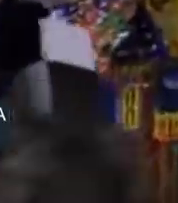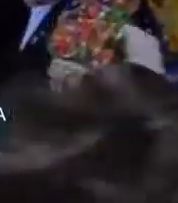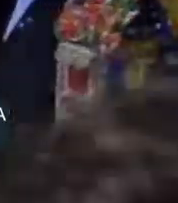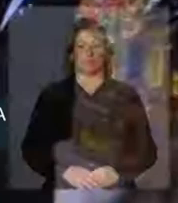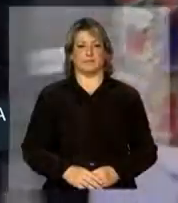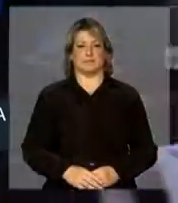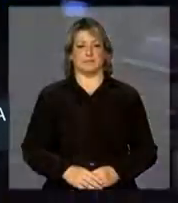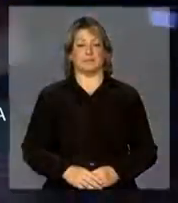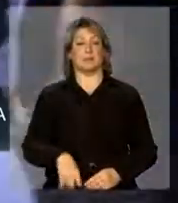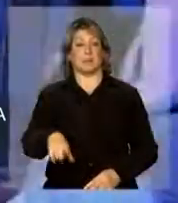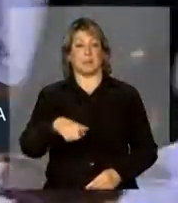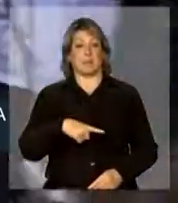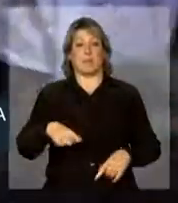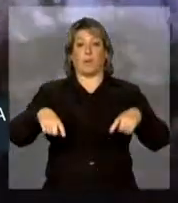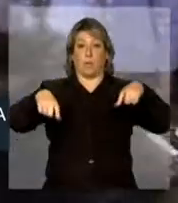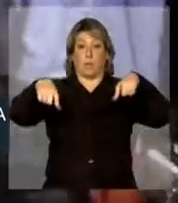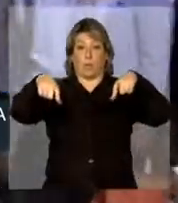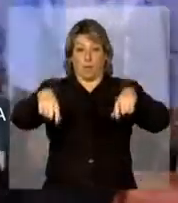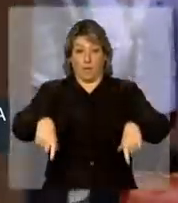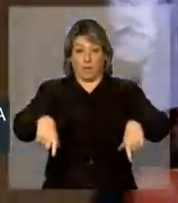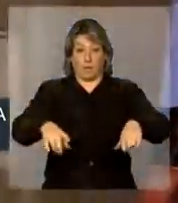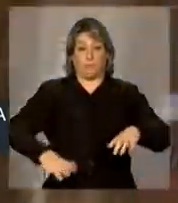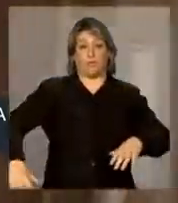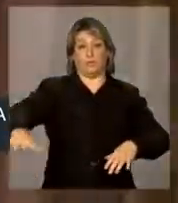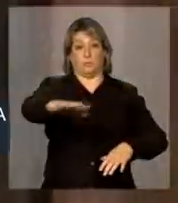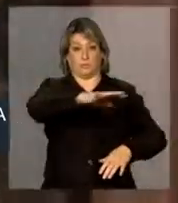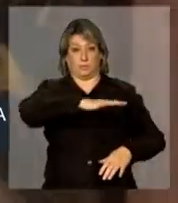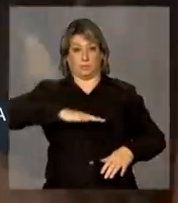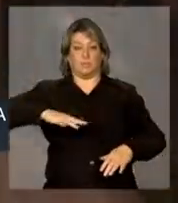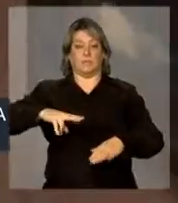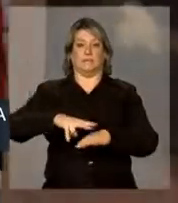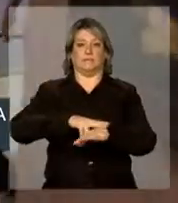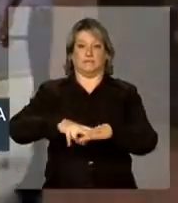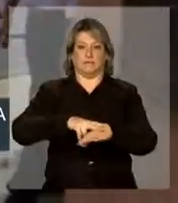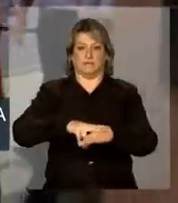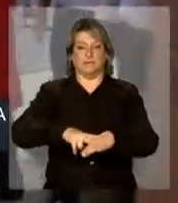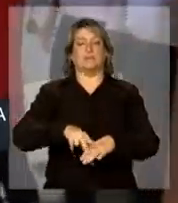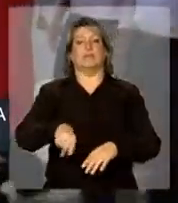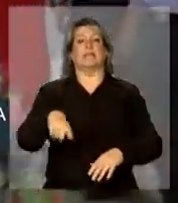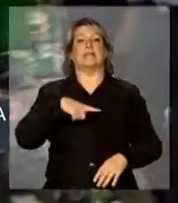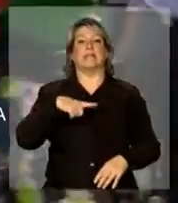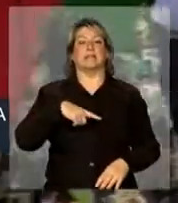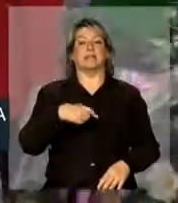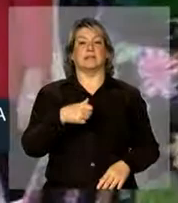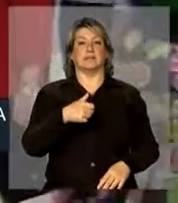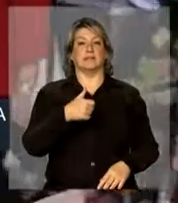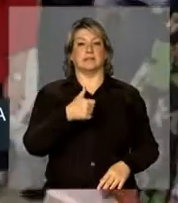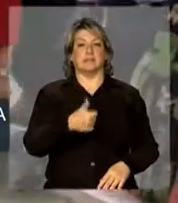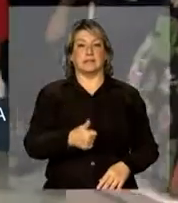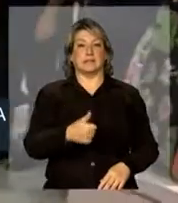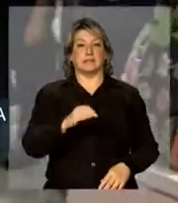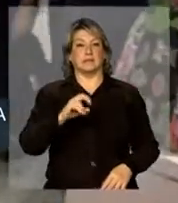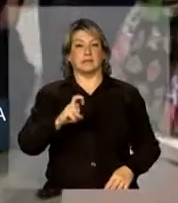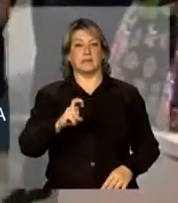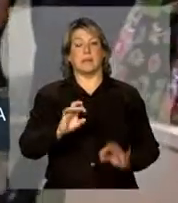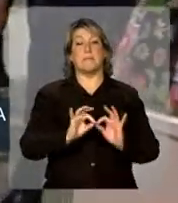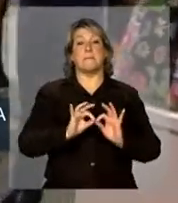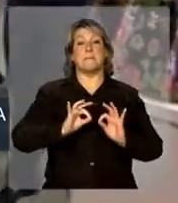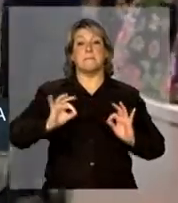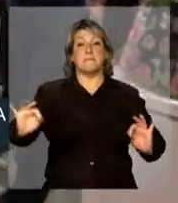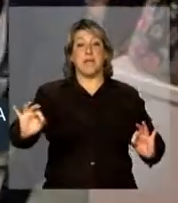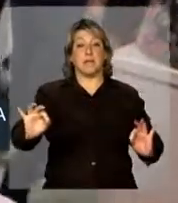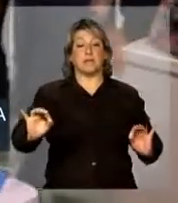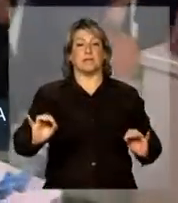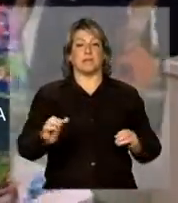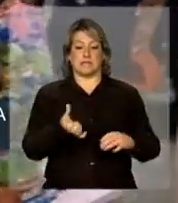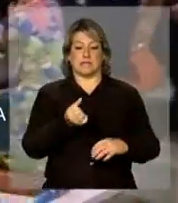e o campo ele do Castelão ele tem 105 metros de comprimento por